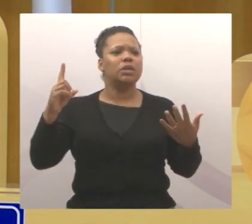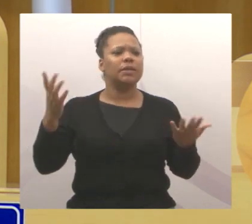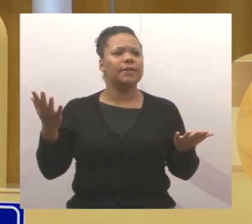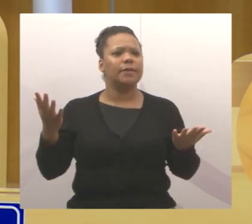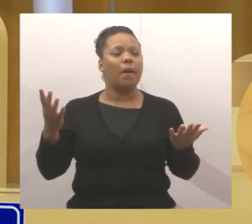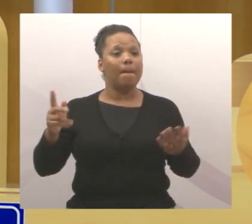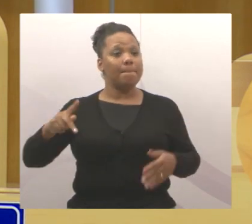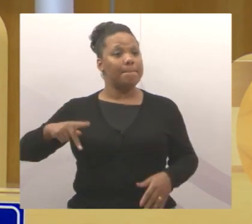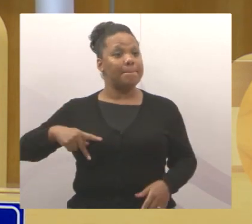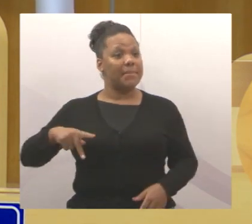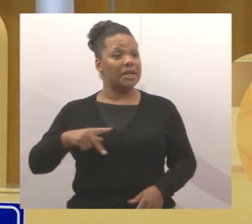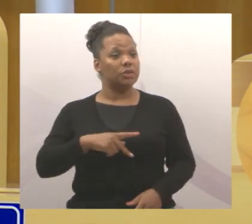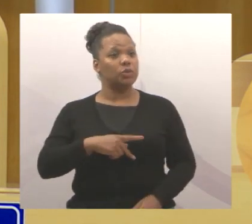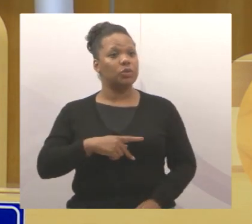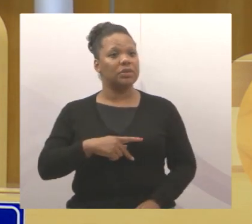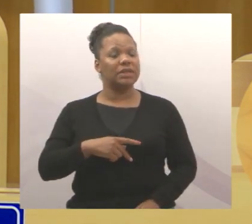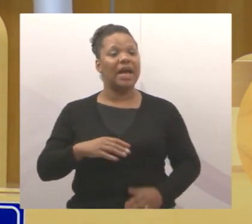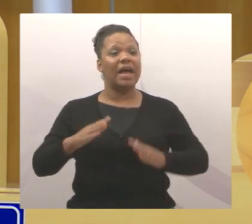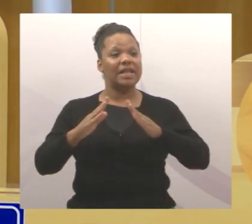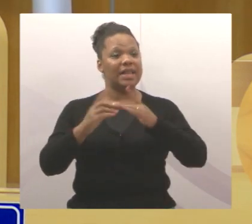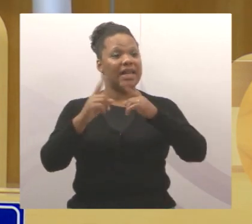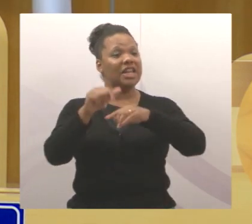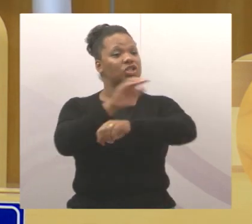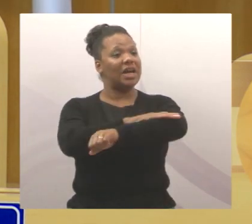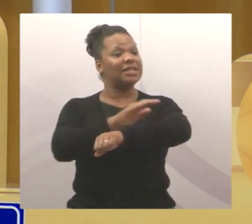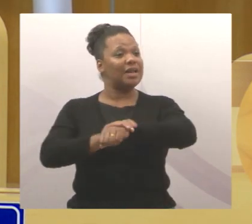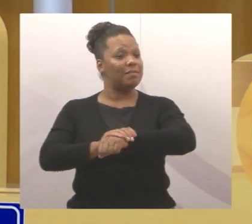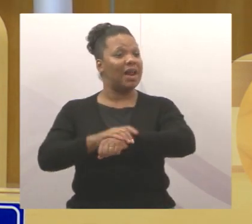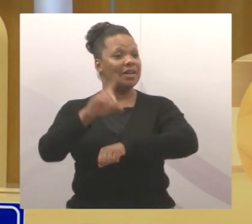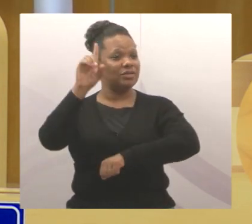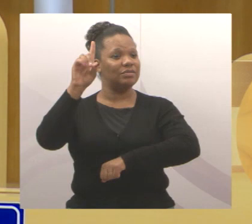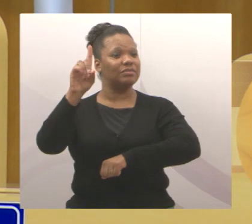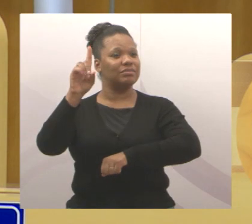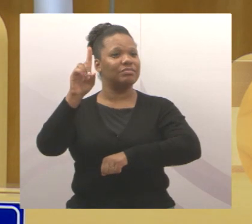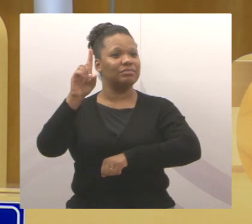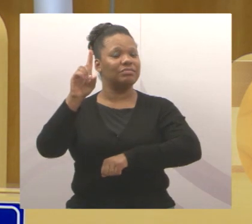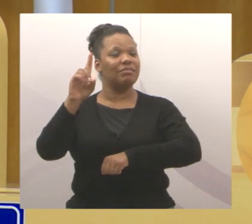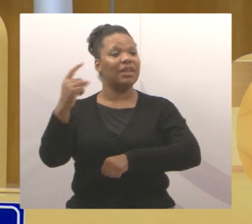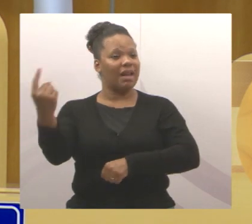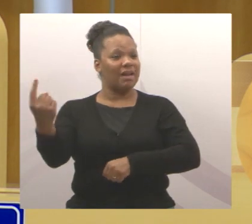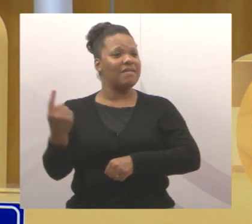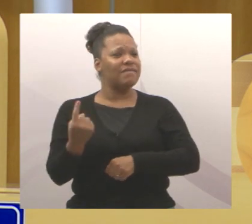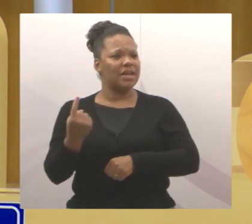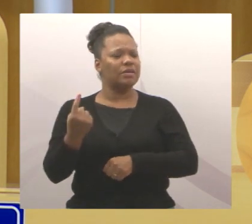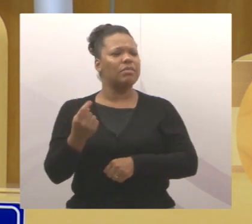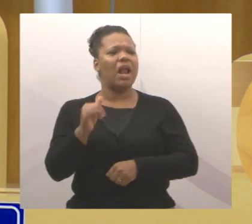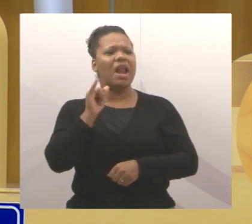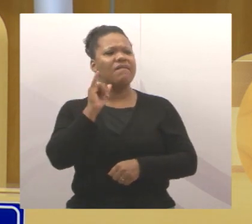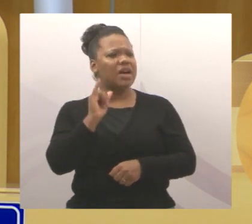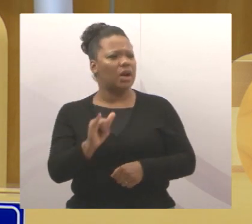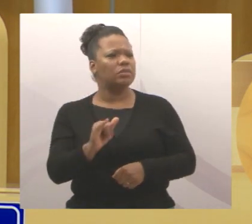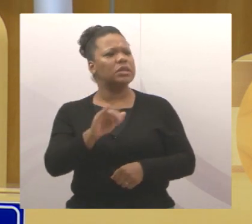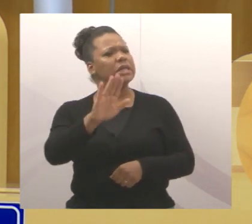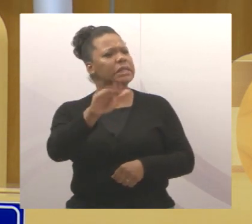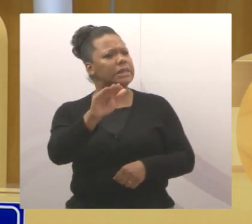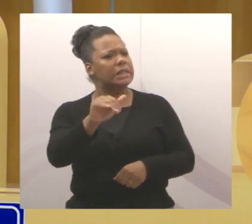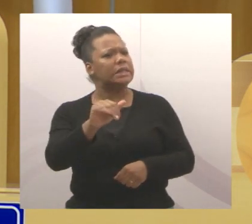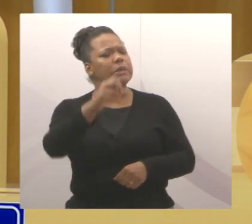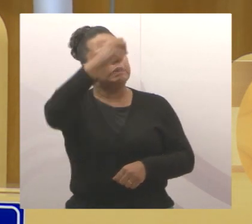um pastor da Igreja Assembleia, vereador Fernando, e ele disse: